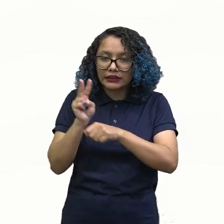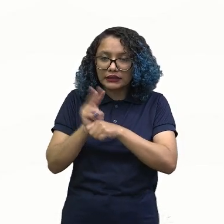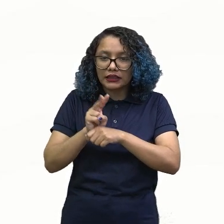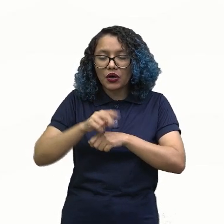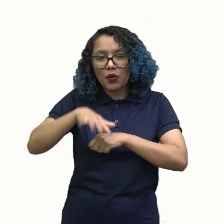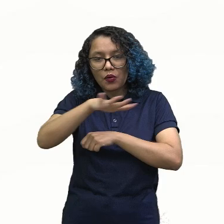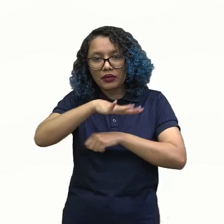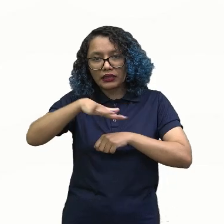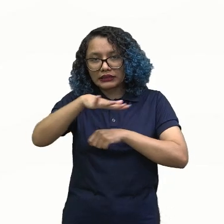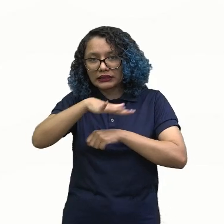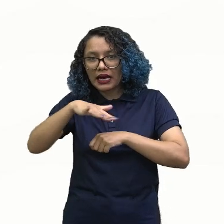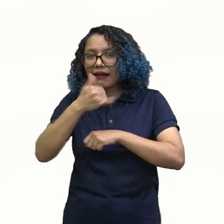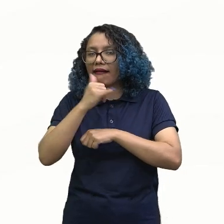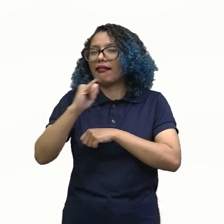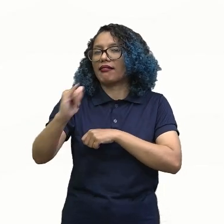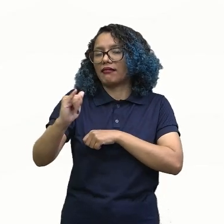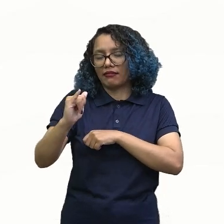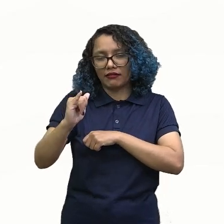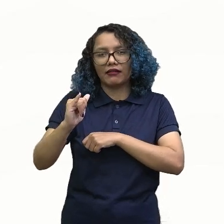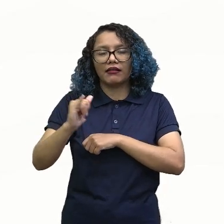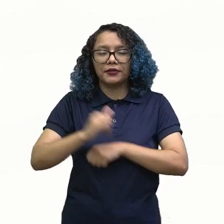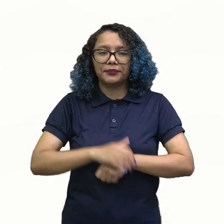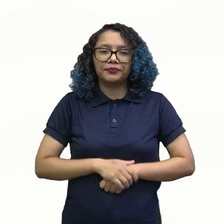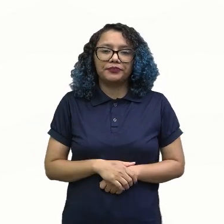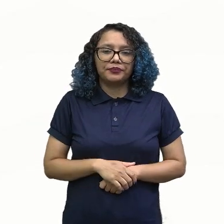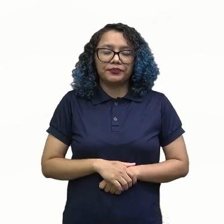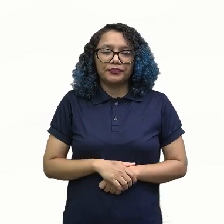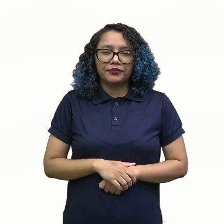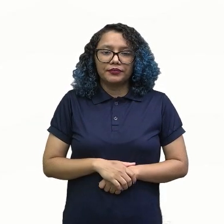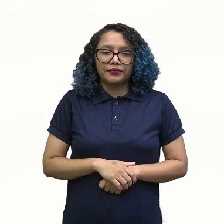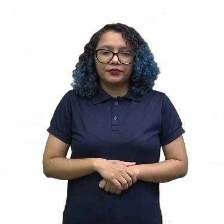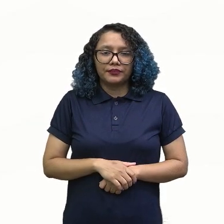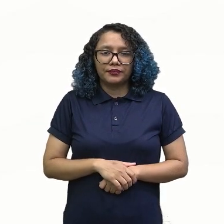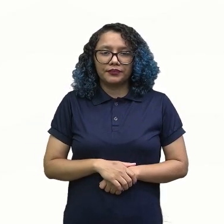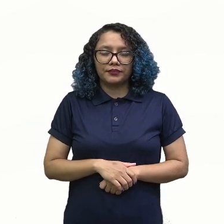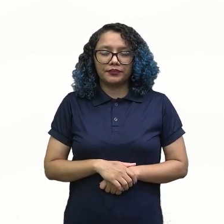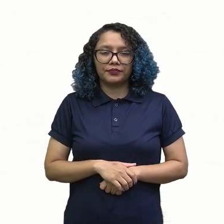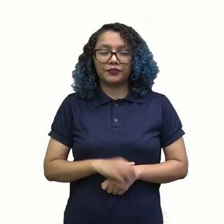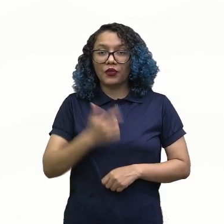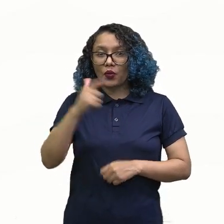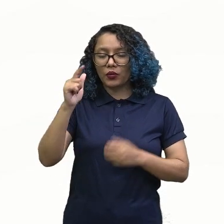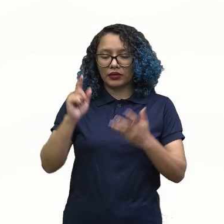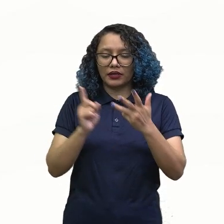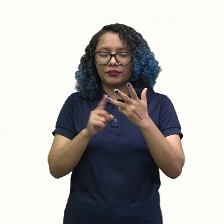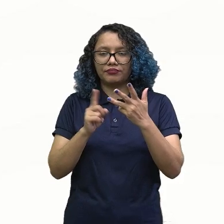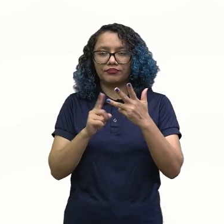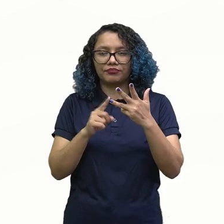instalações elétricas. Outra medida preventiva, olha só,